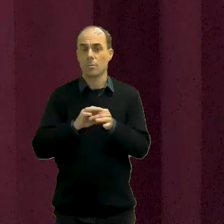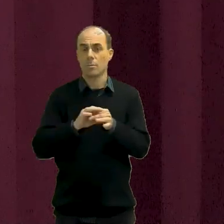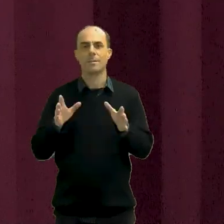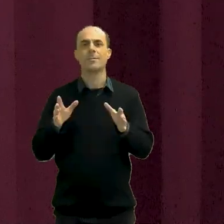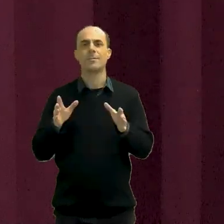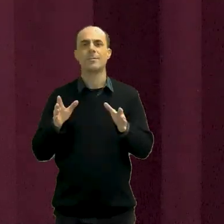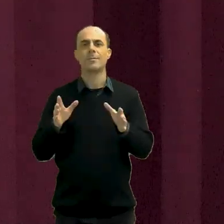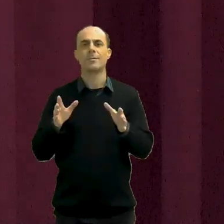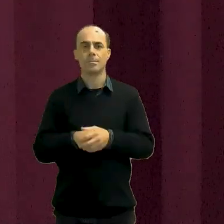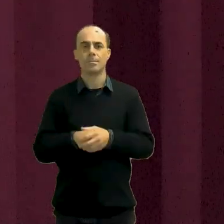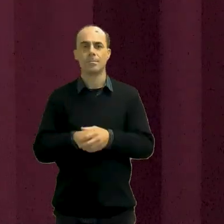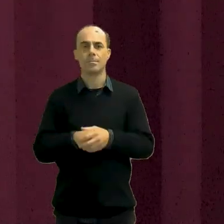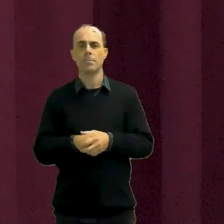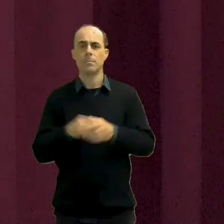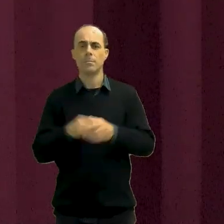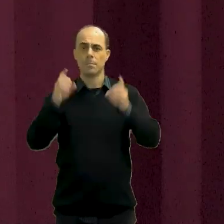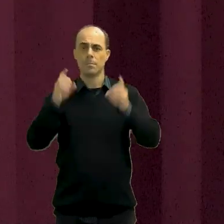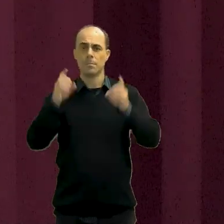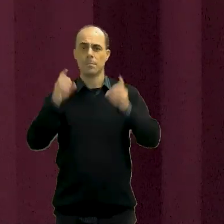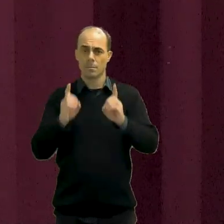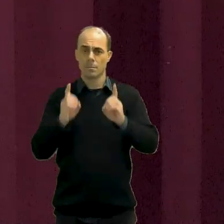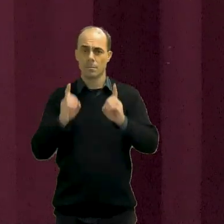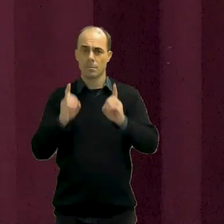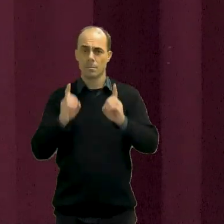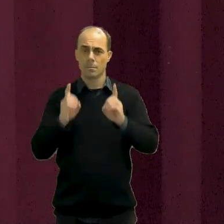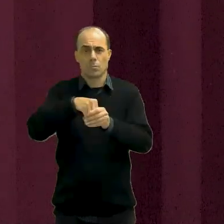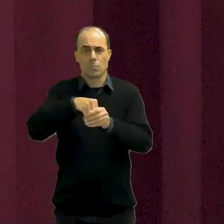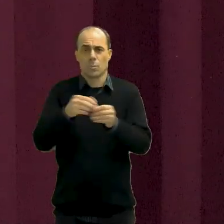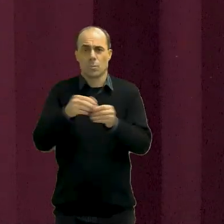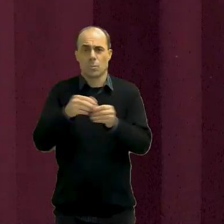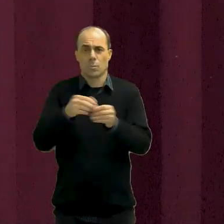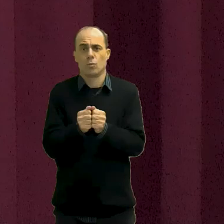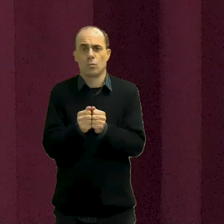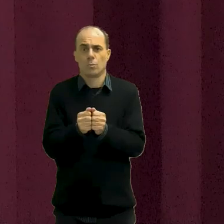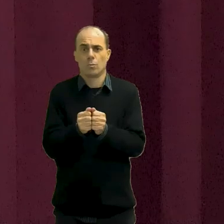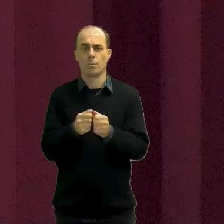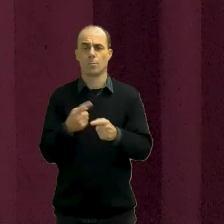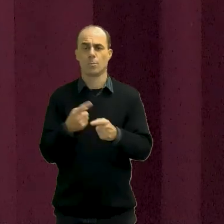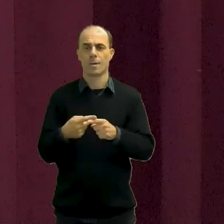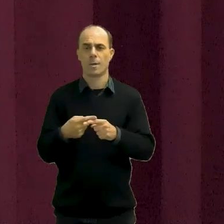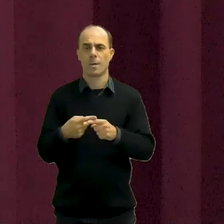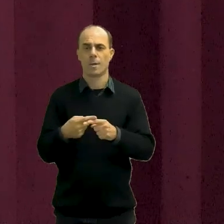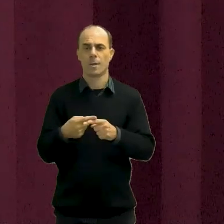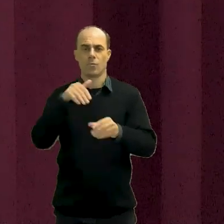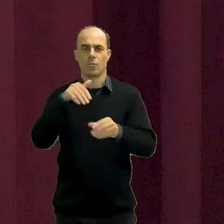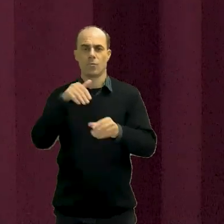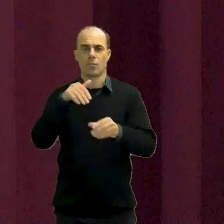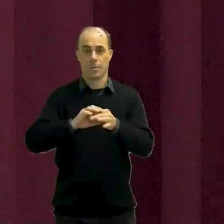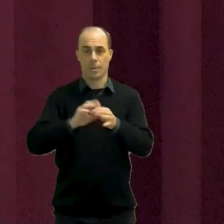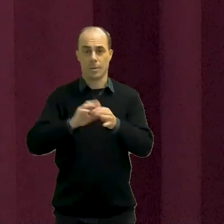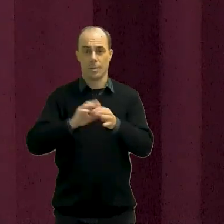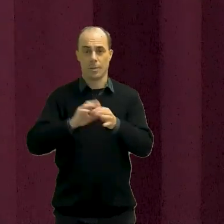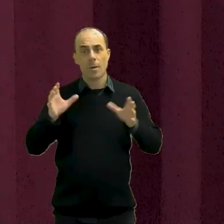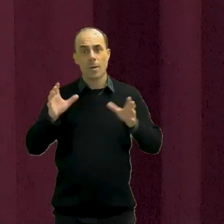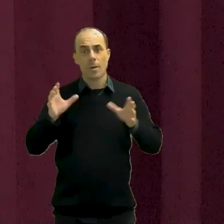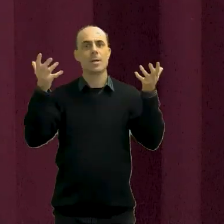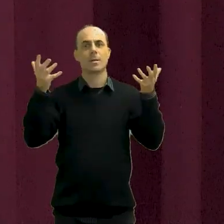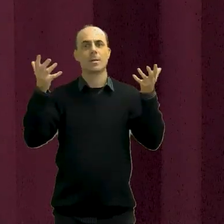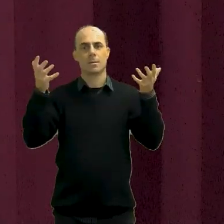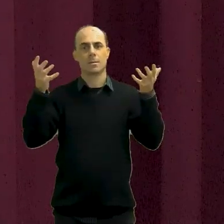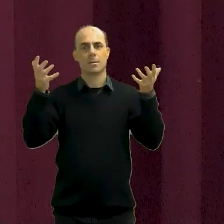ela está inserida nesse na festa da Democracia Desembargador Eu acho que isso para nós é